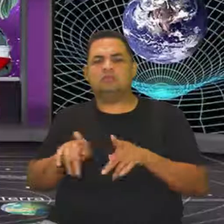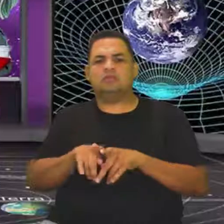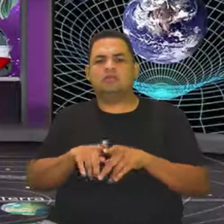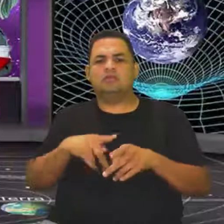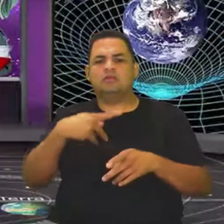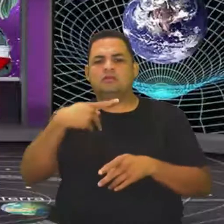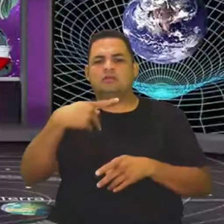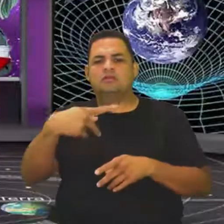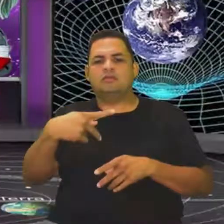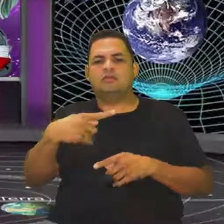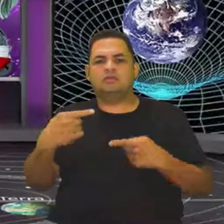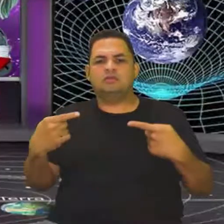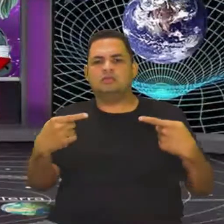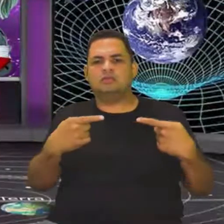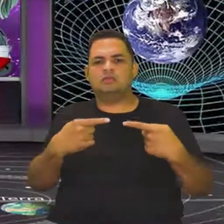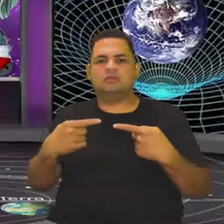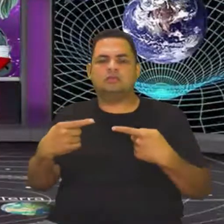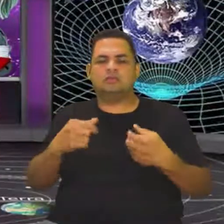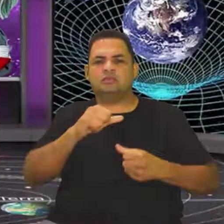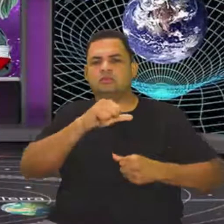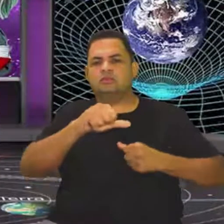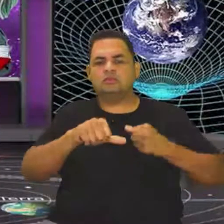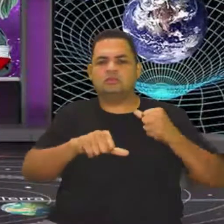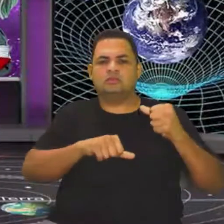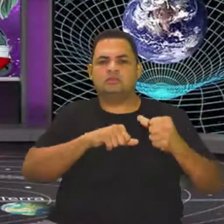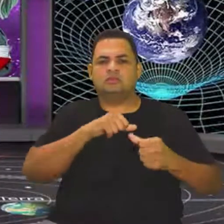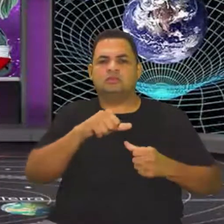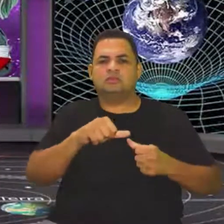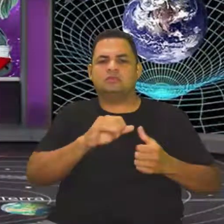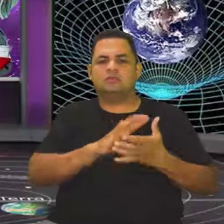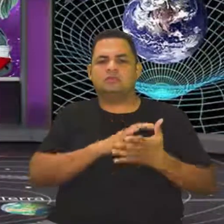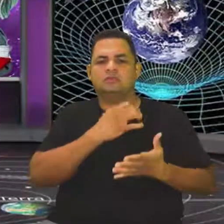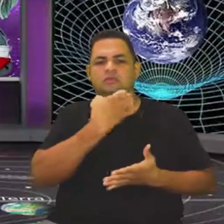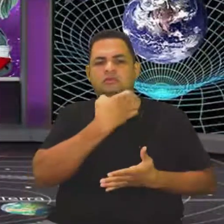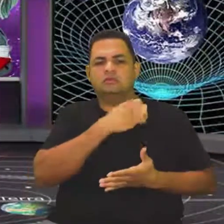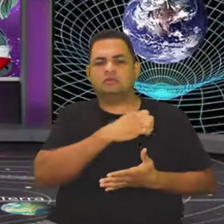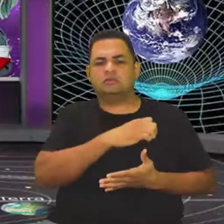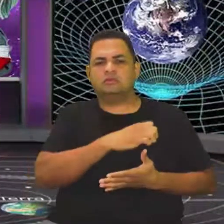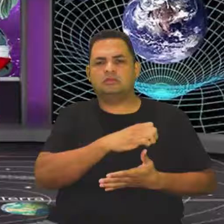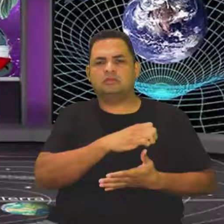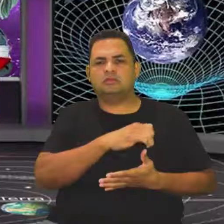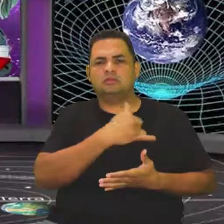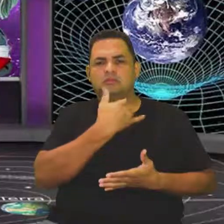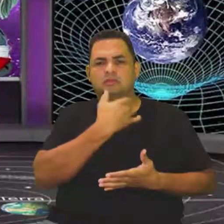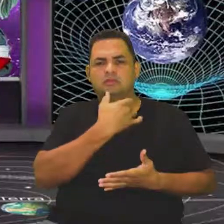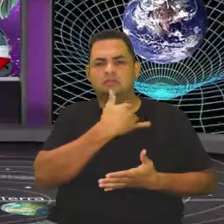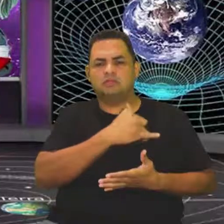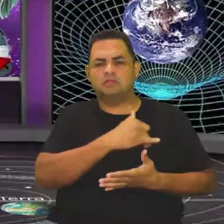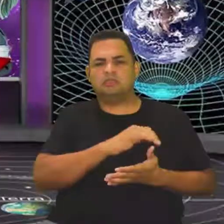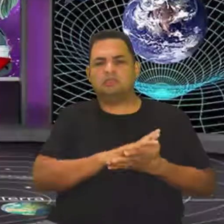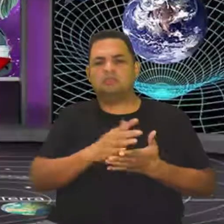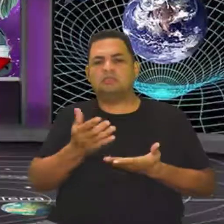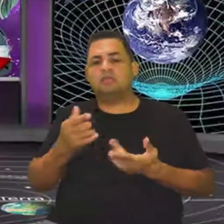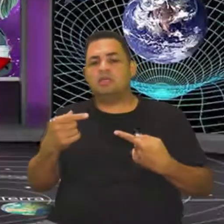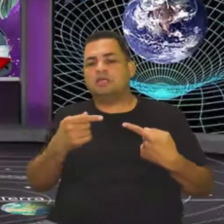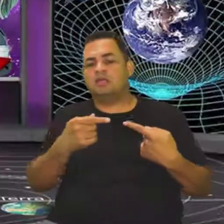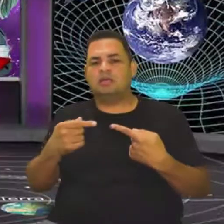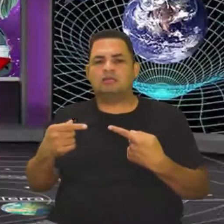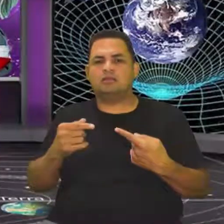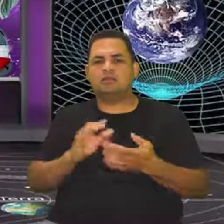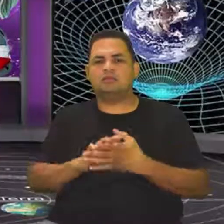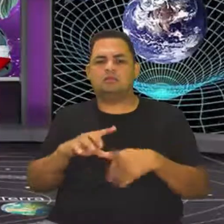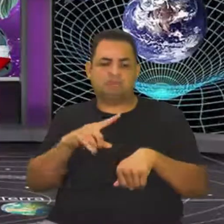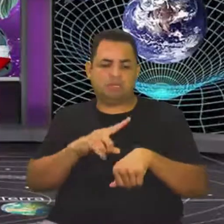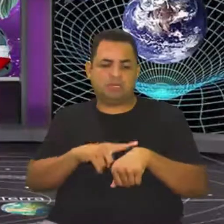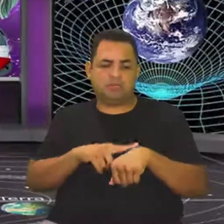justamente relacionada à transformação dessa energia elétrica em outro tipo de energia e também está relacionada com o